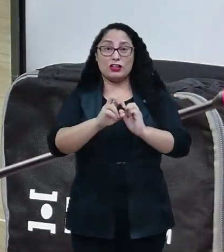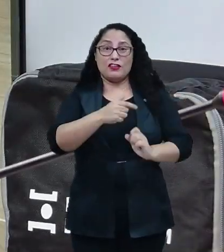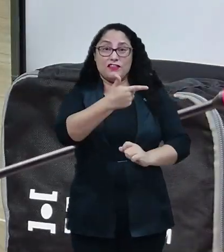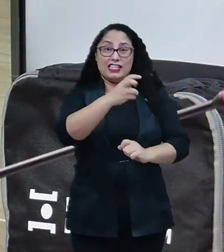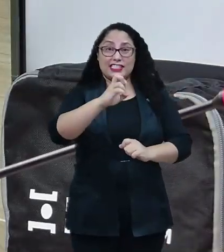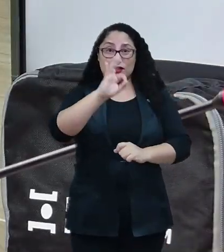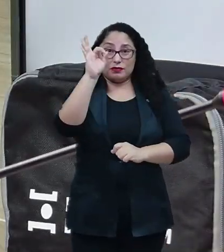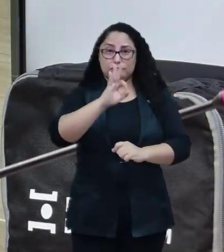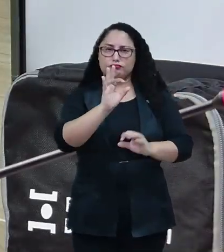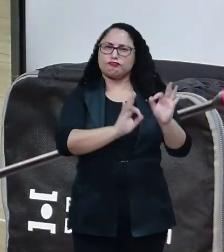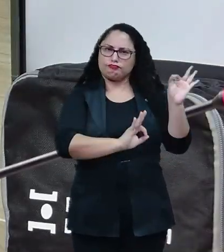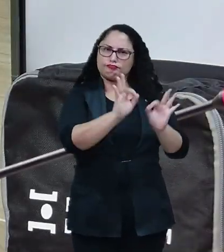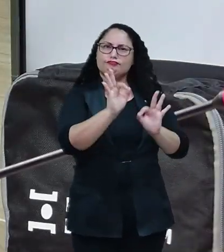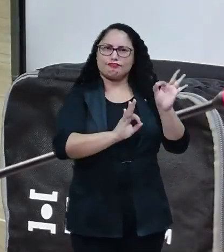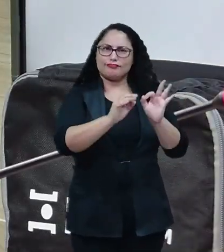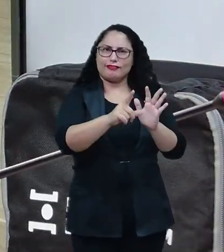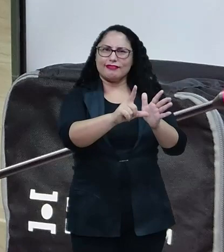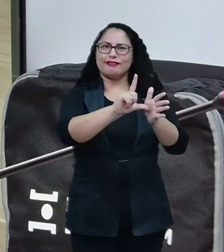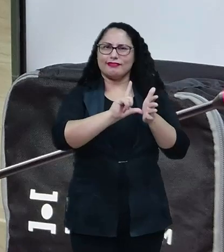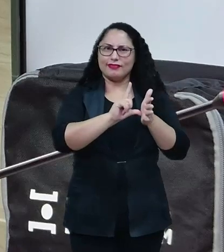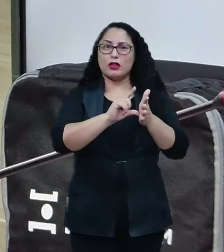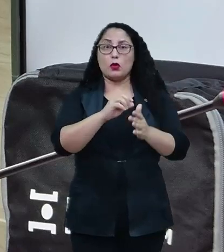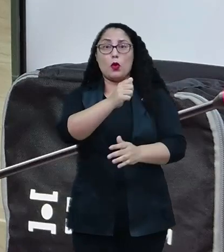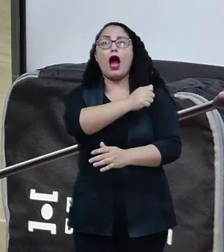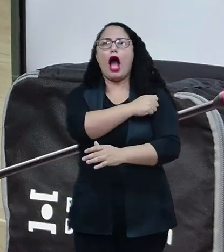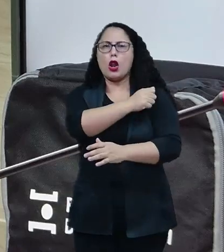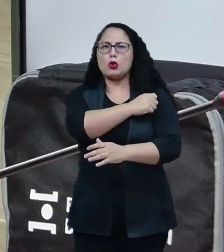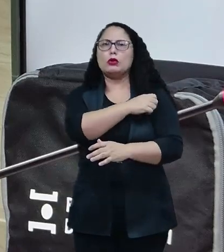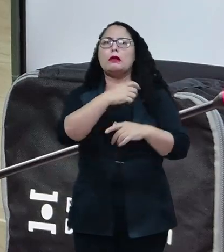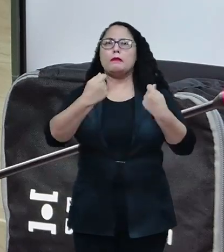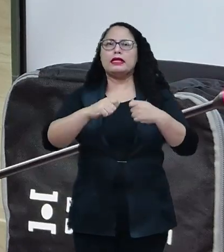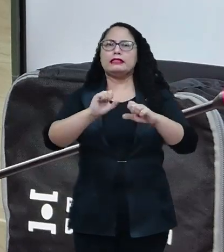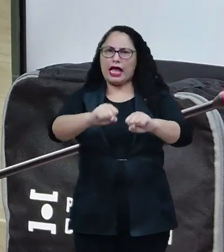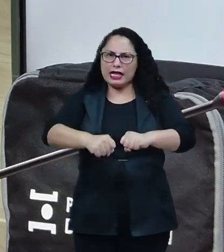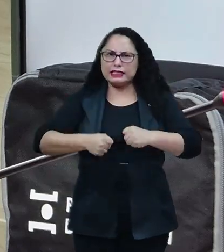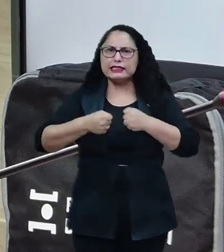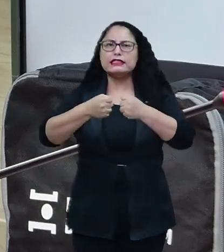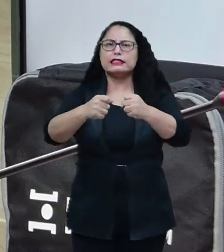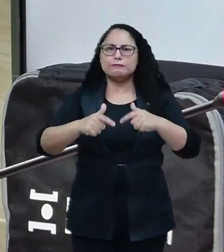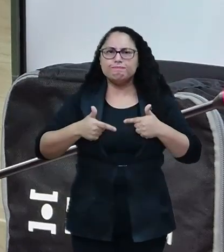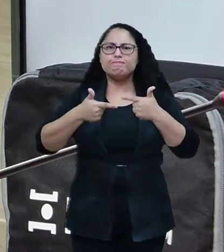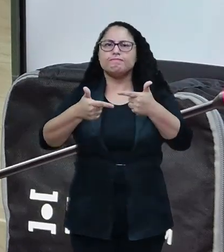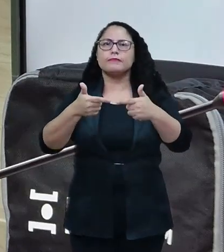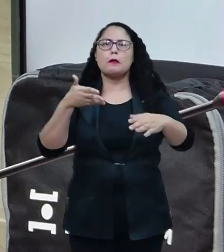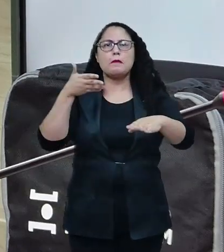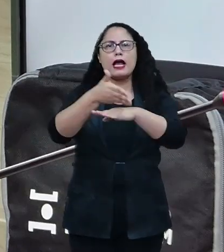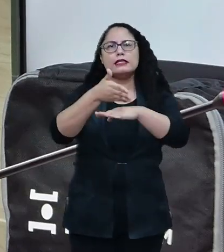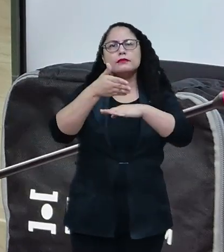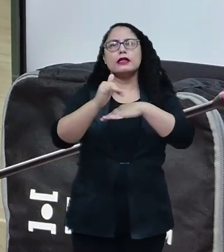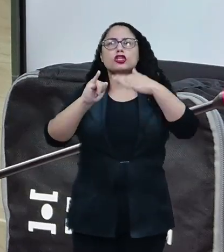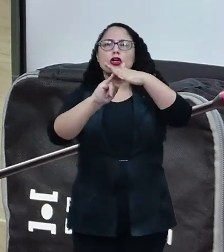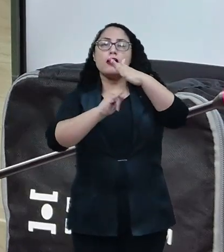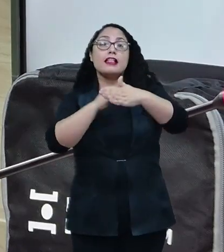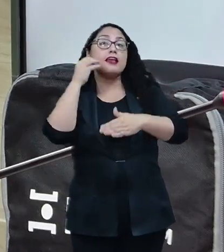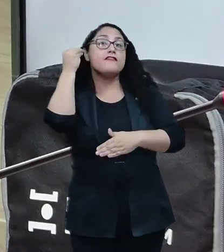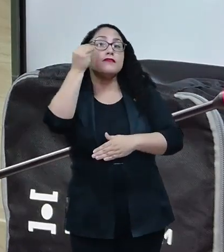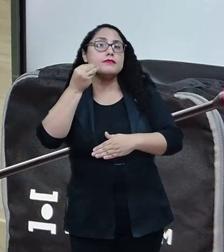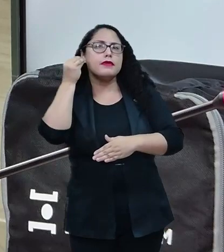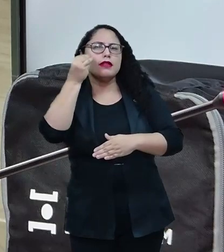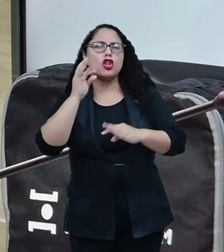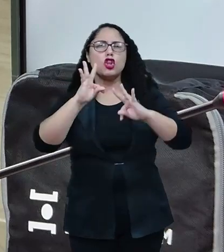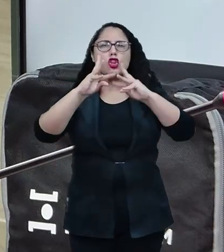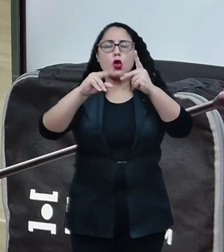25% seria a preparação, né? Os alunos têm que estar engajados, têm que fazer parte da instituição, têm que vivenciar, digamos